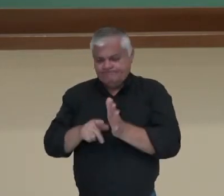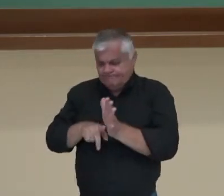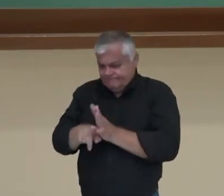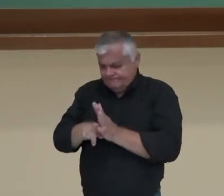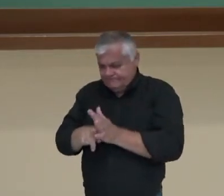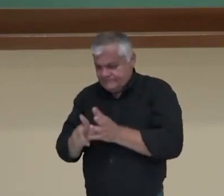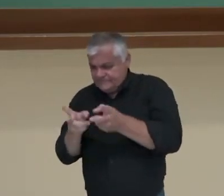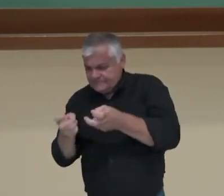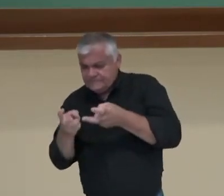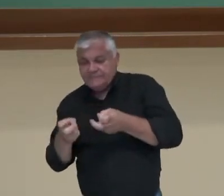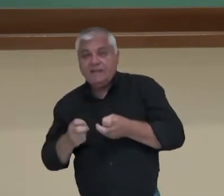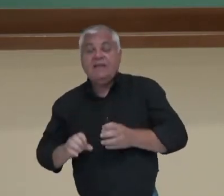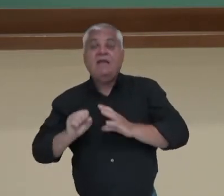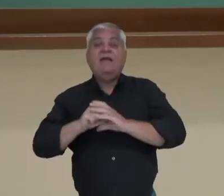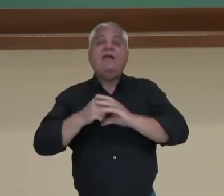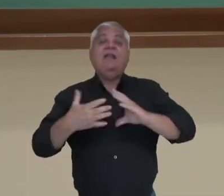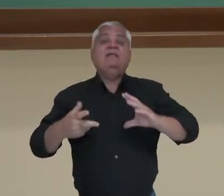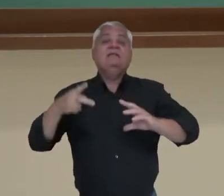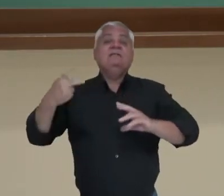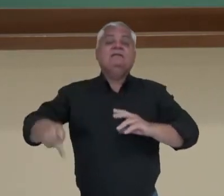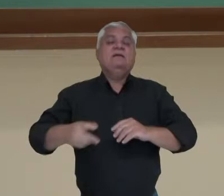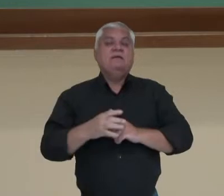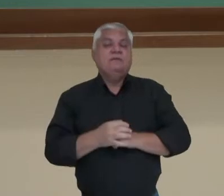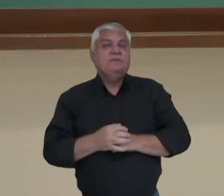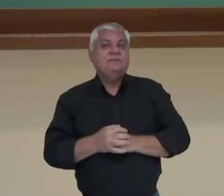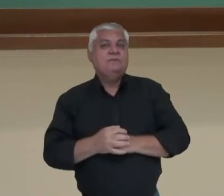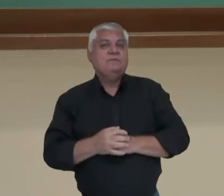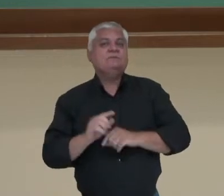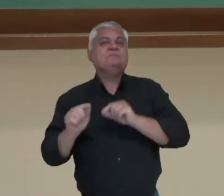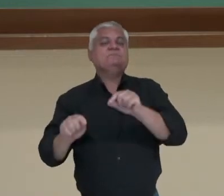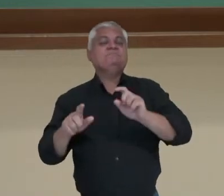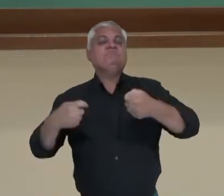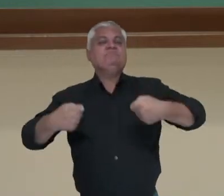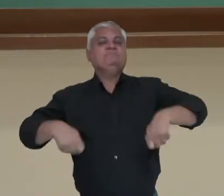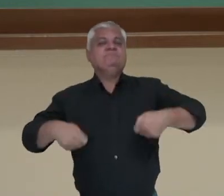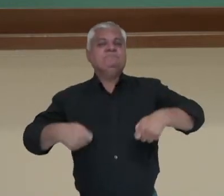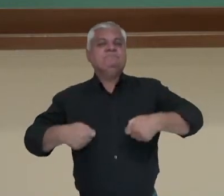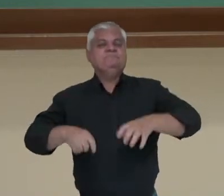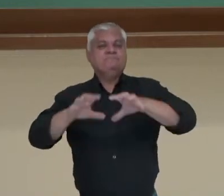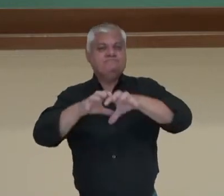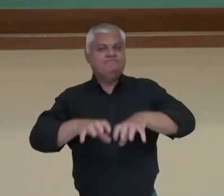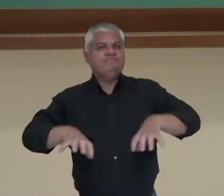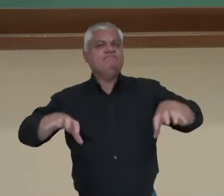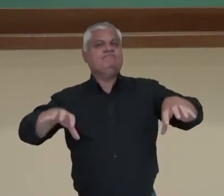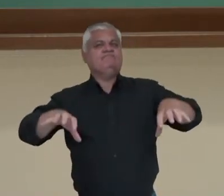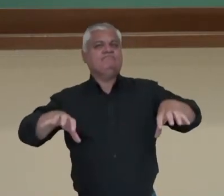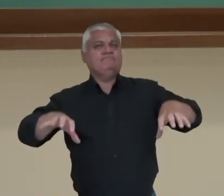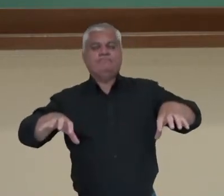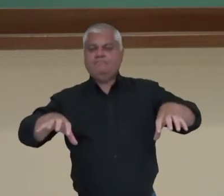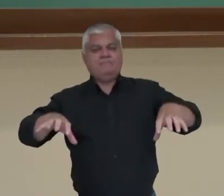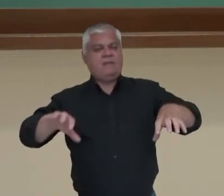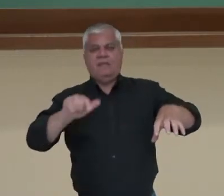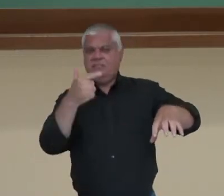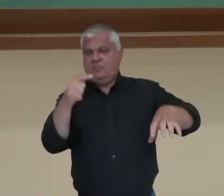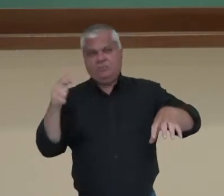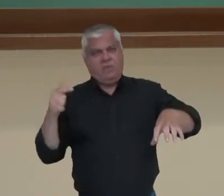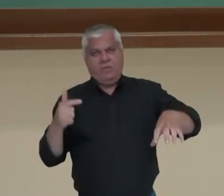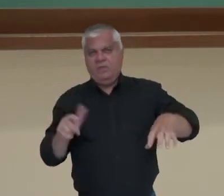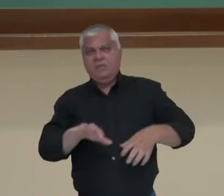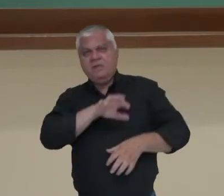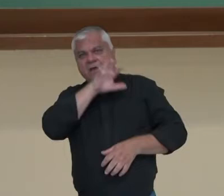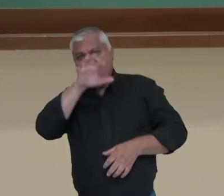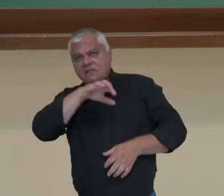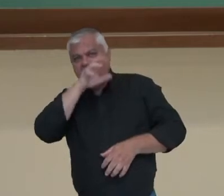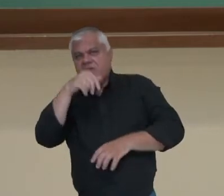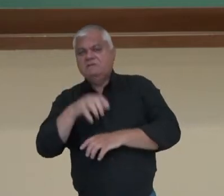das características desses seres vivos, houve a necessidade de separá-los, porque eles não têm nem características